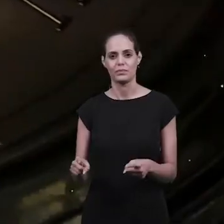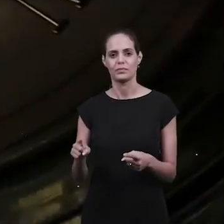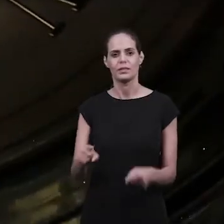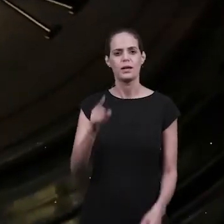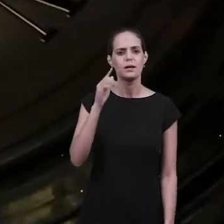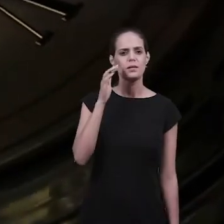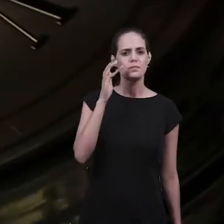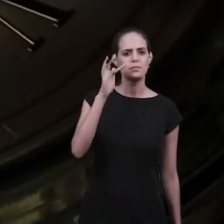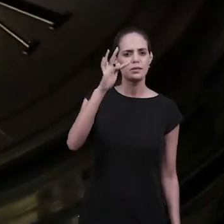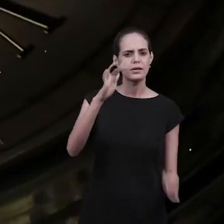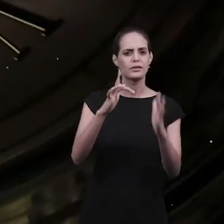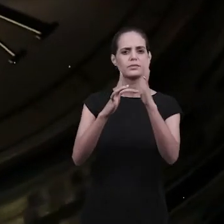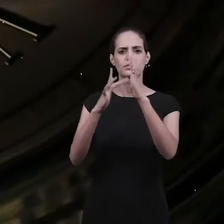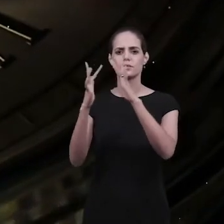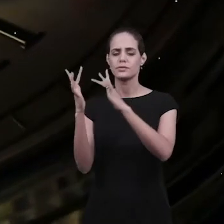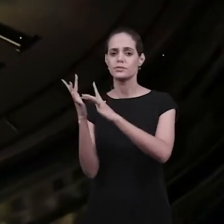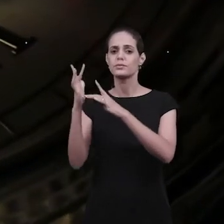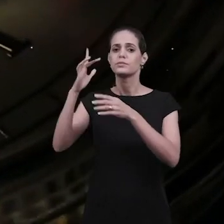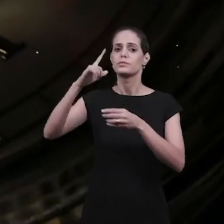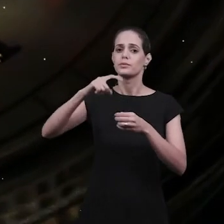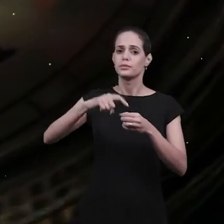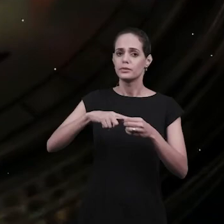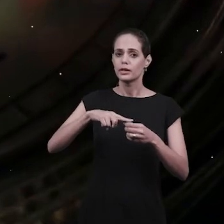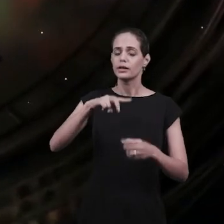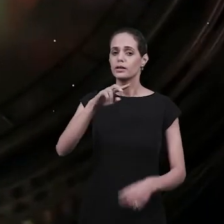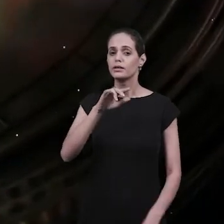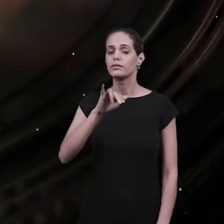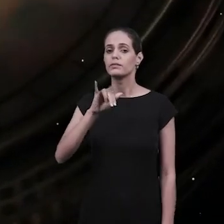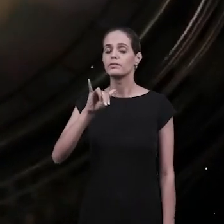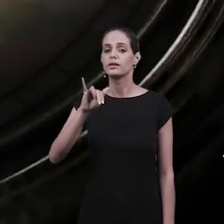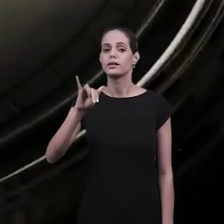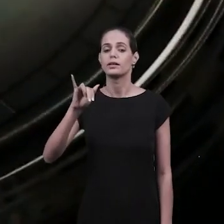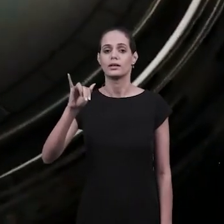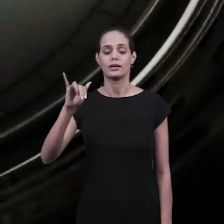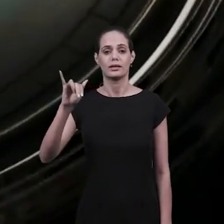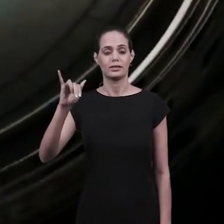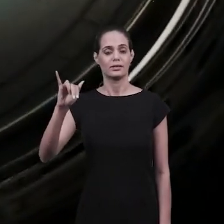Cedo venho, muito em breve.